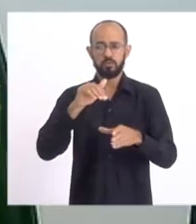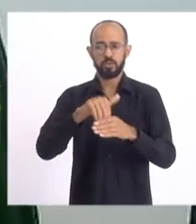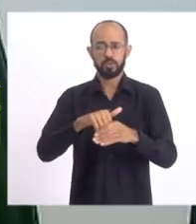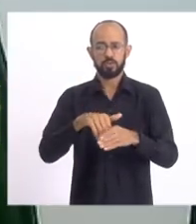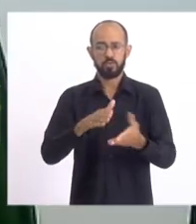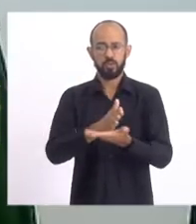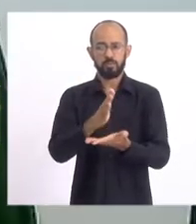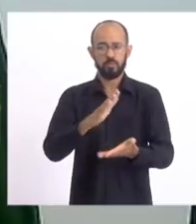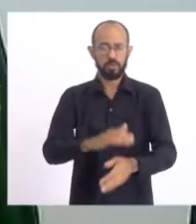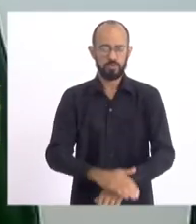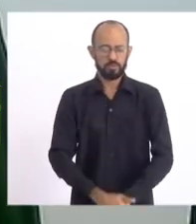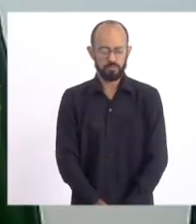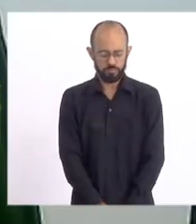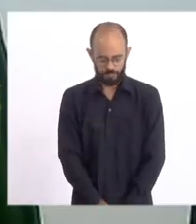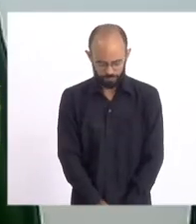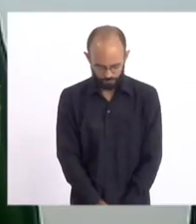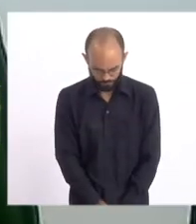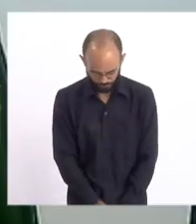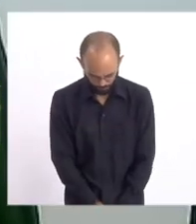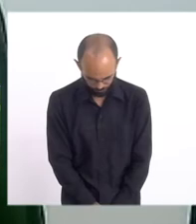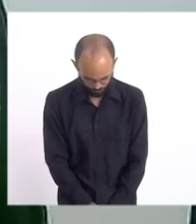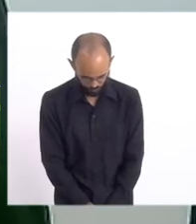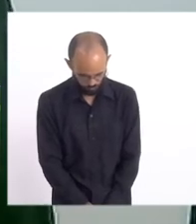votação, aprovado.